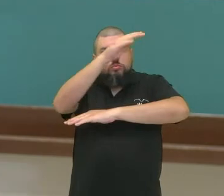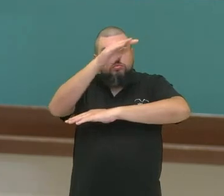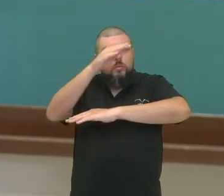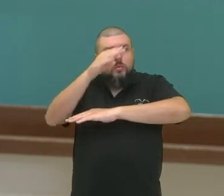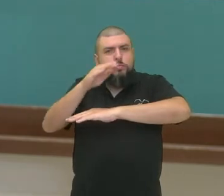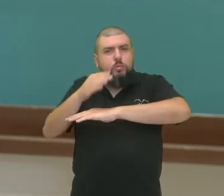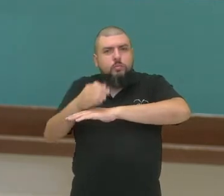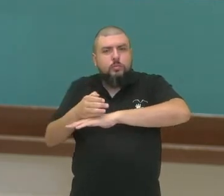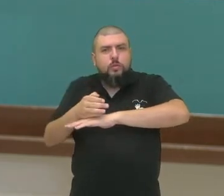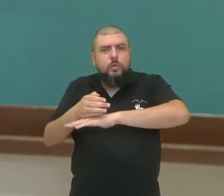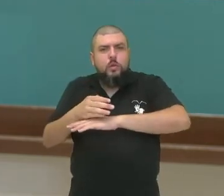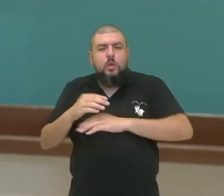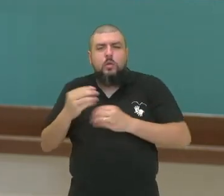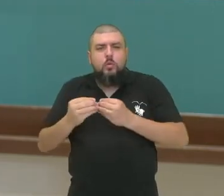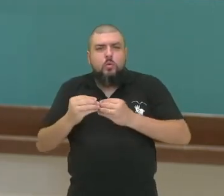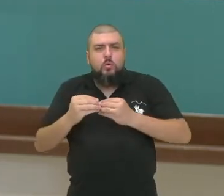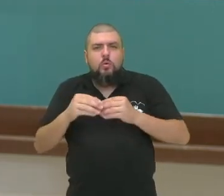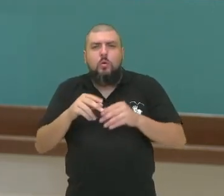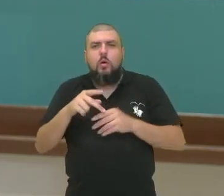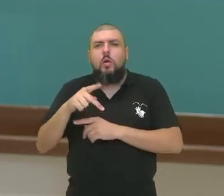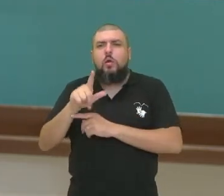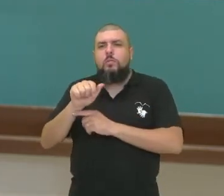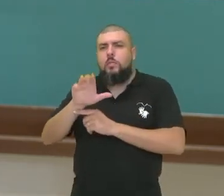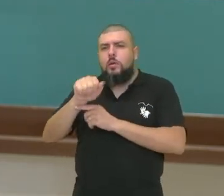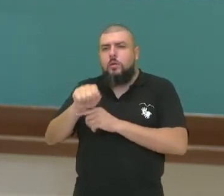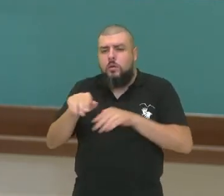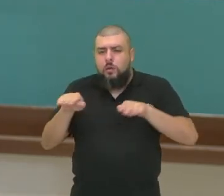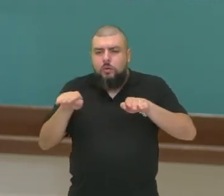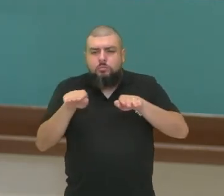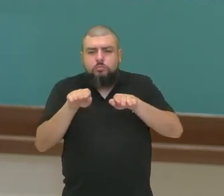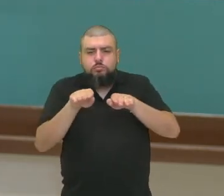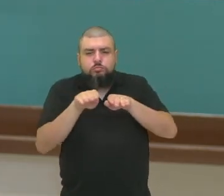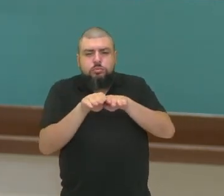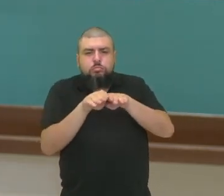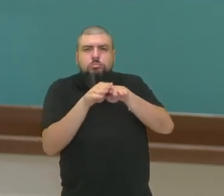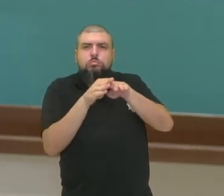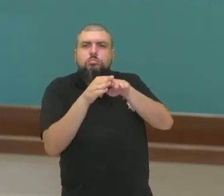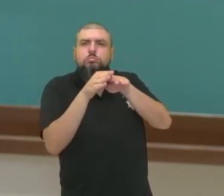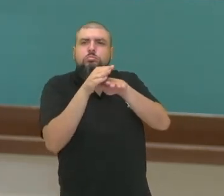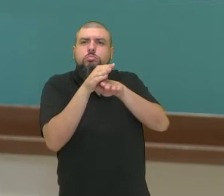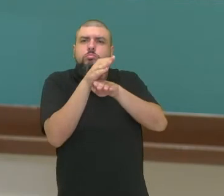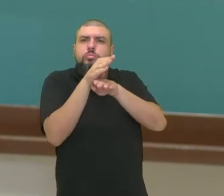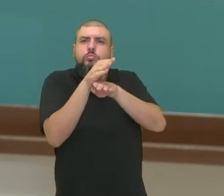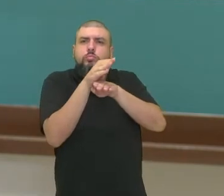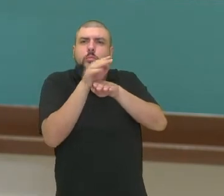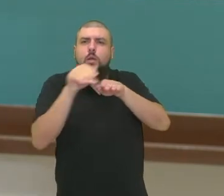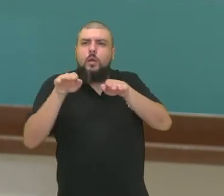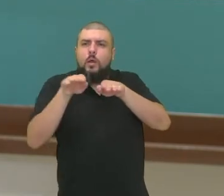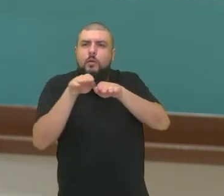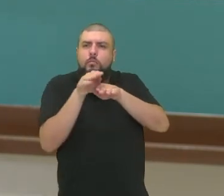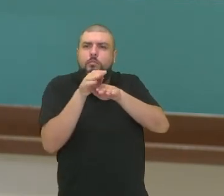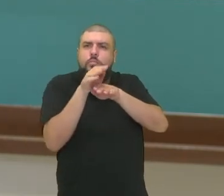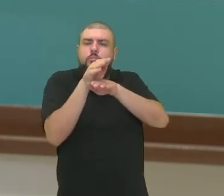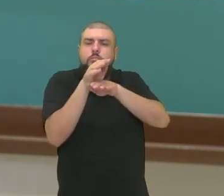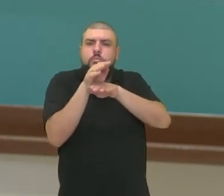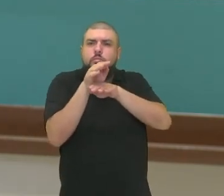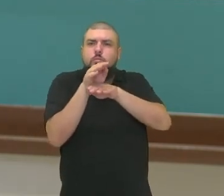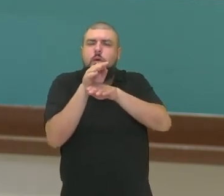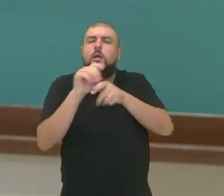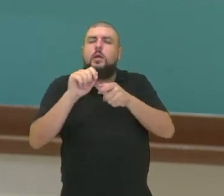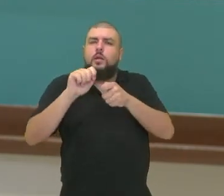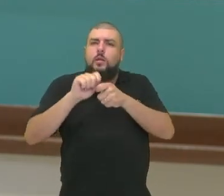caso do choque das placas tectônicas e formação de cordilheiras, como a cordilheira do Atlas na